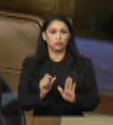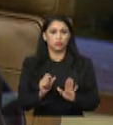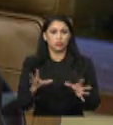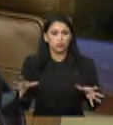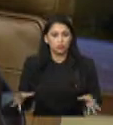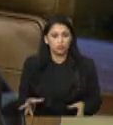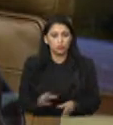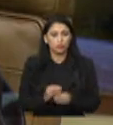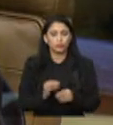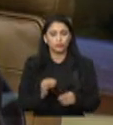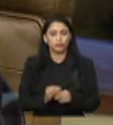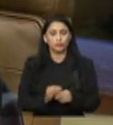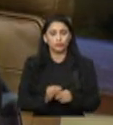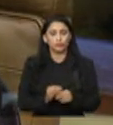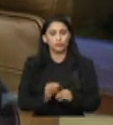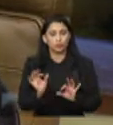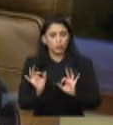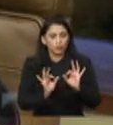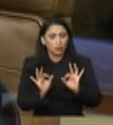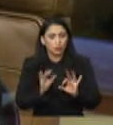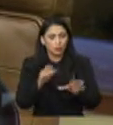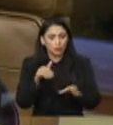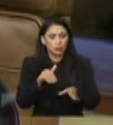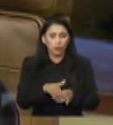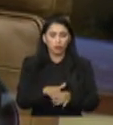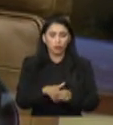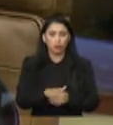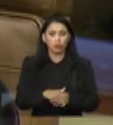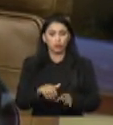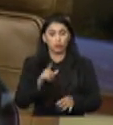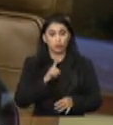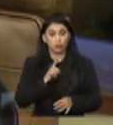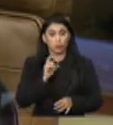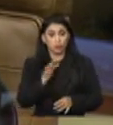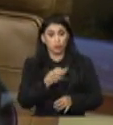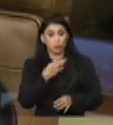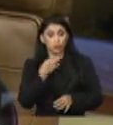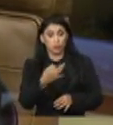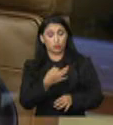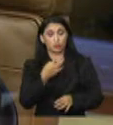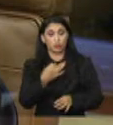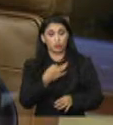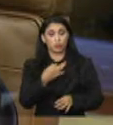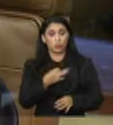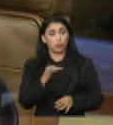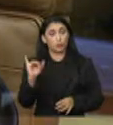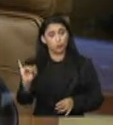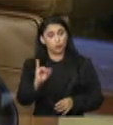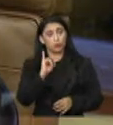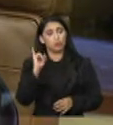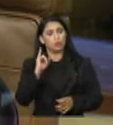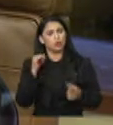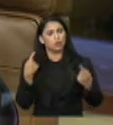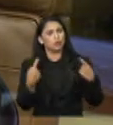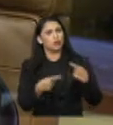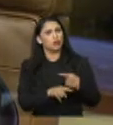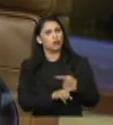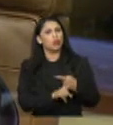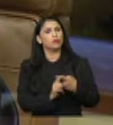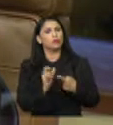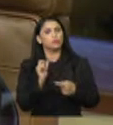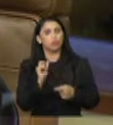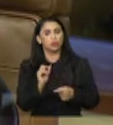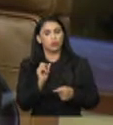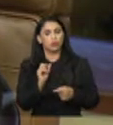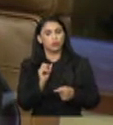sucinta mais enxuta da formulação tendo em vista que meu modo de ver o cerne da controvérsia é